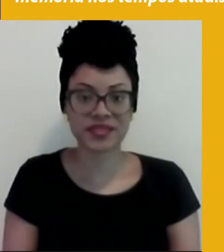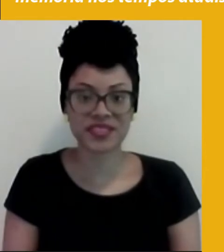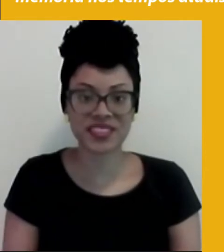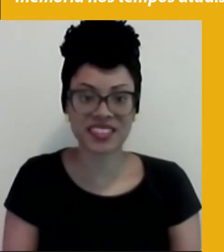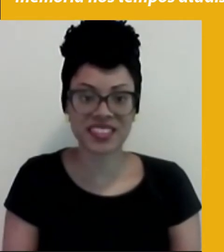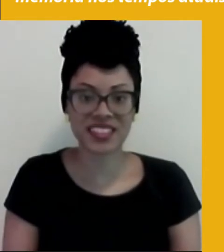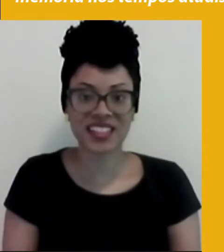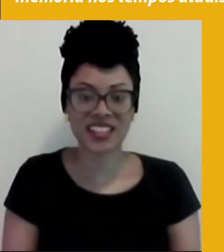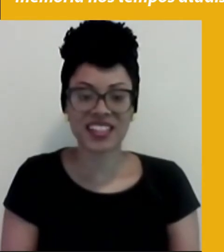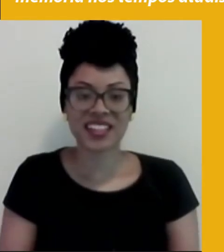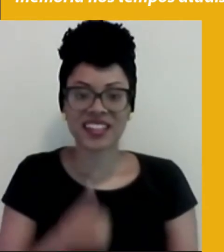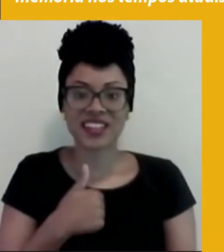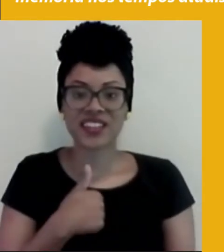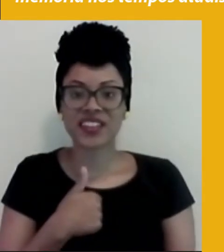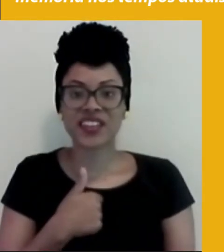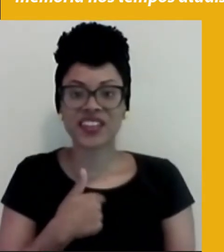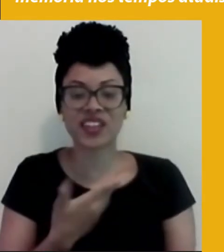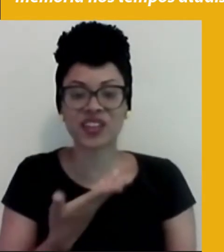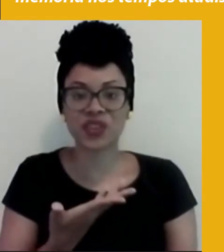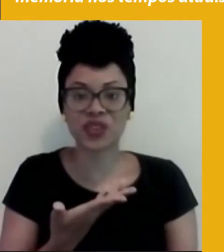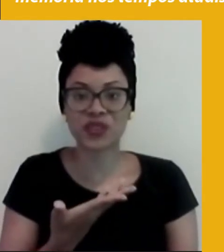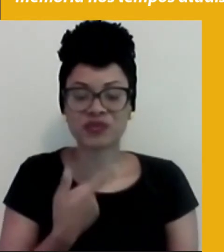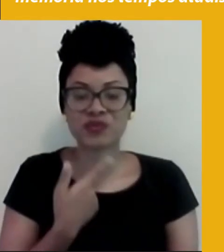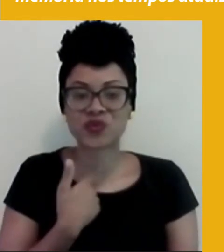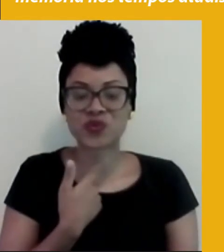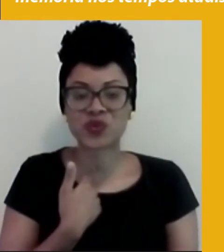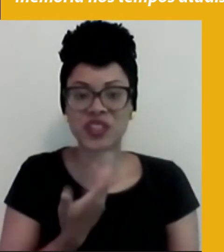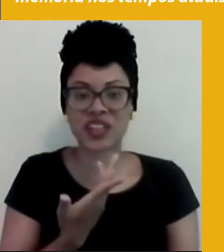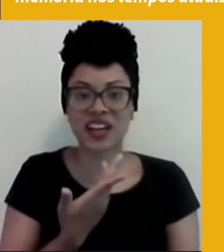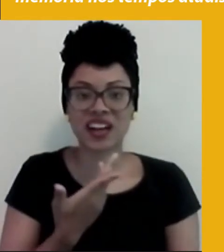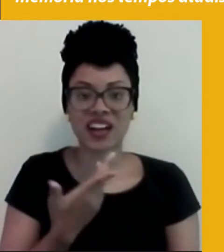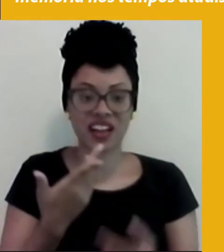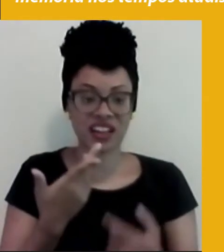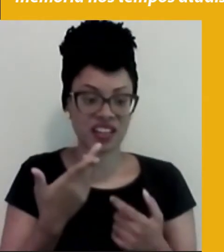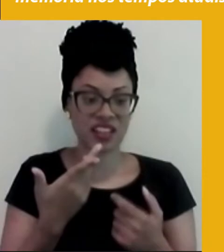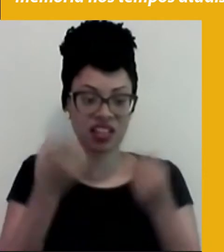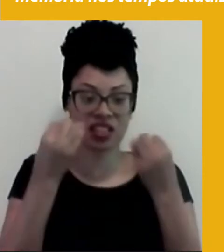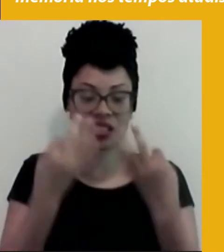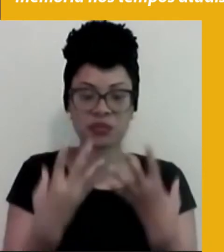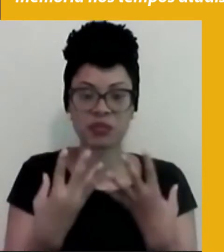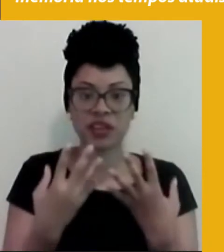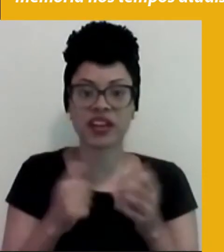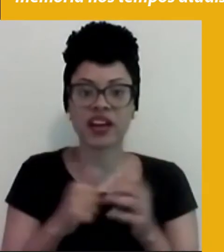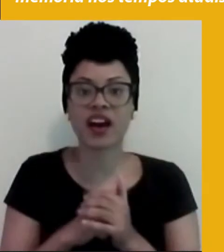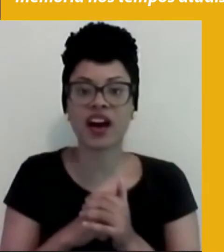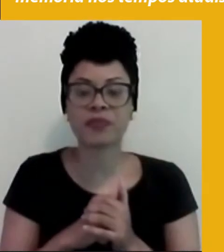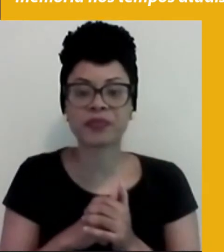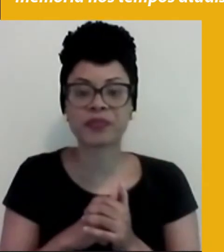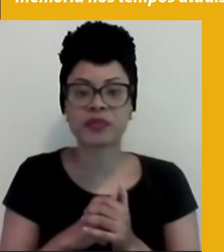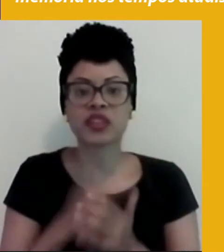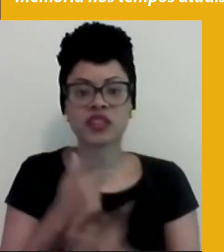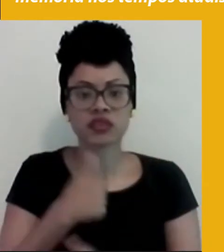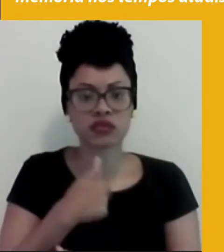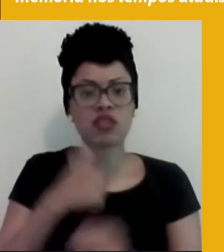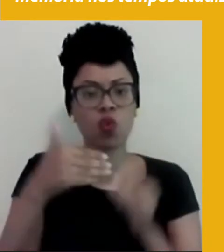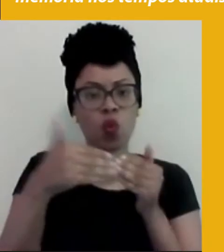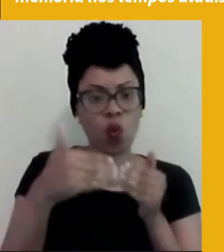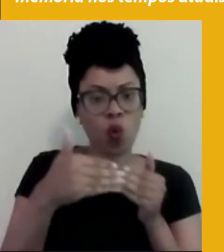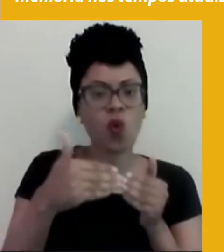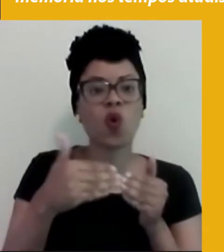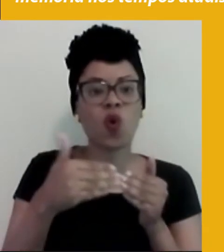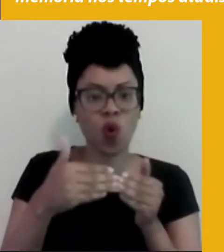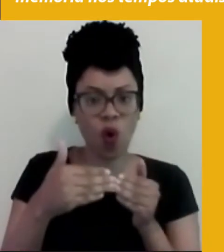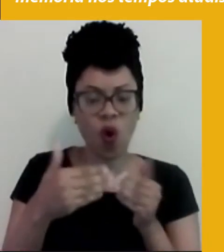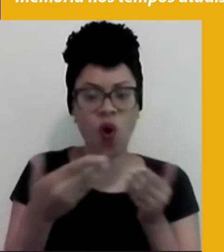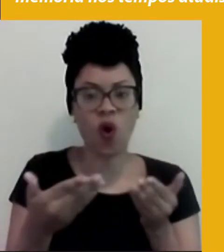dizer, simplesmente e com muita verdade, que eu concordo em número, gênero e grau com Cícero,